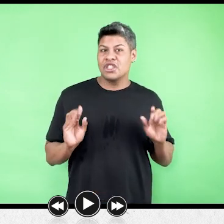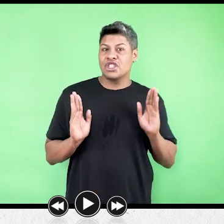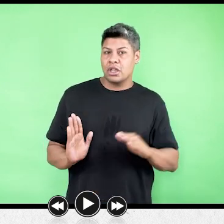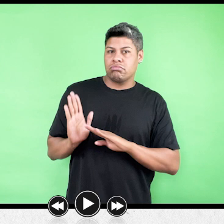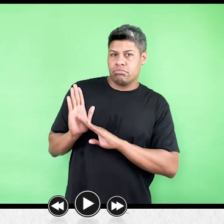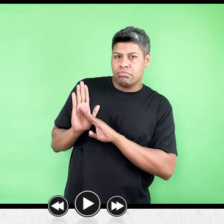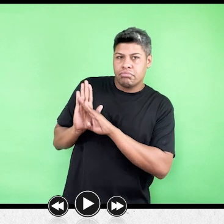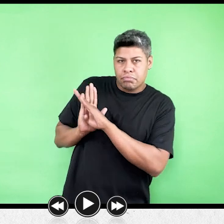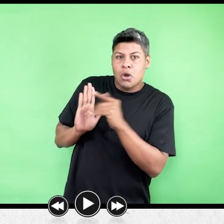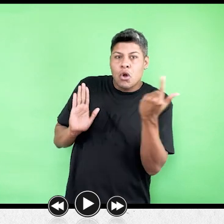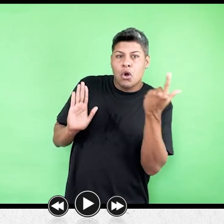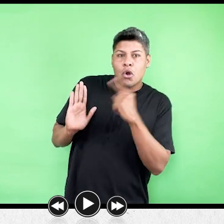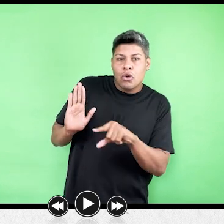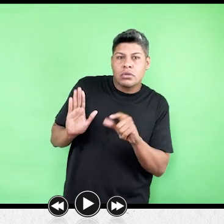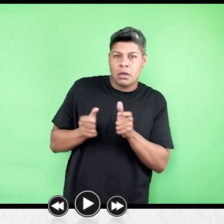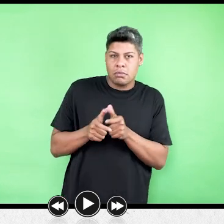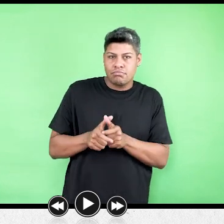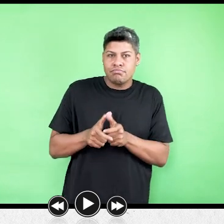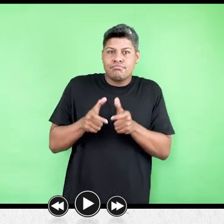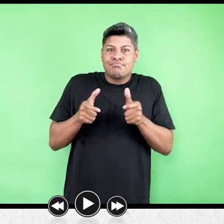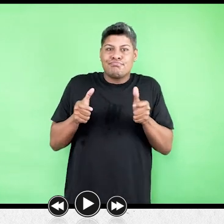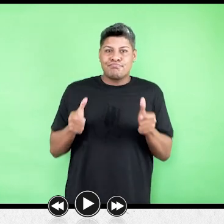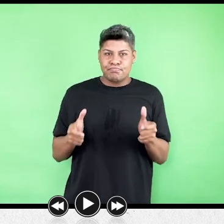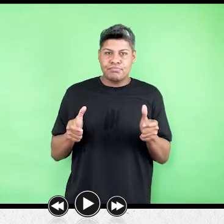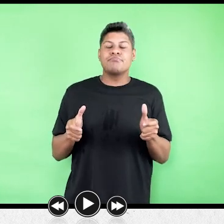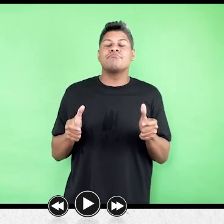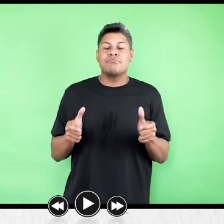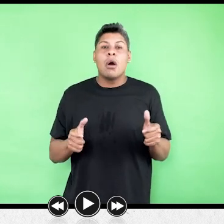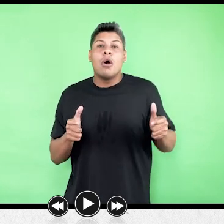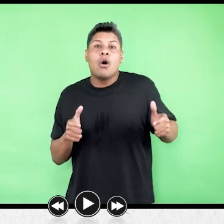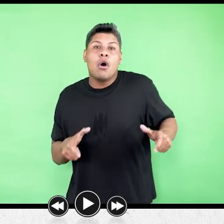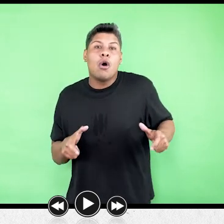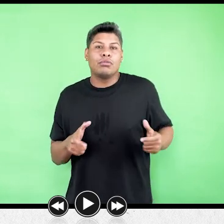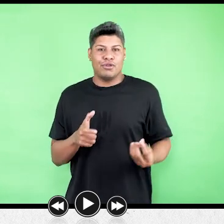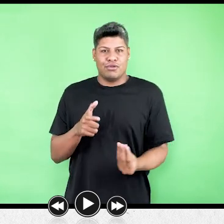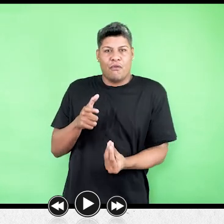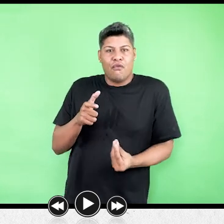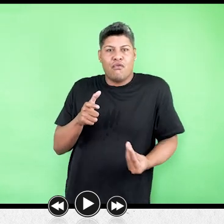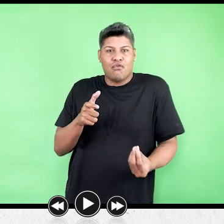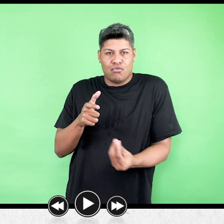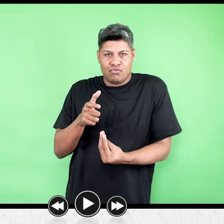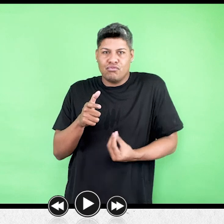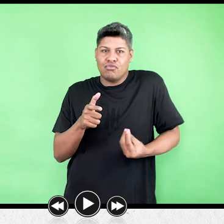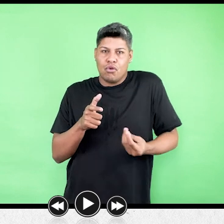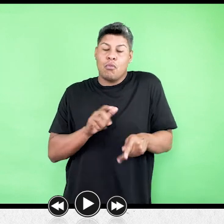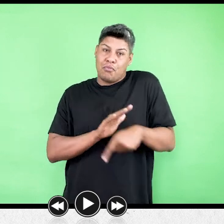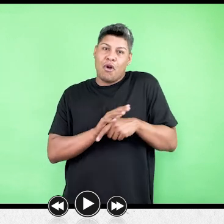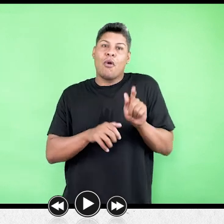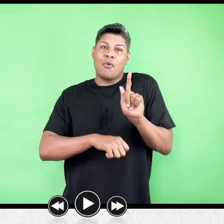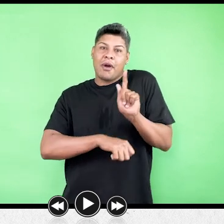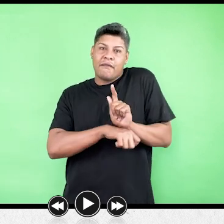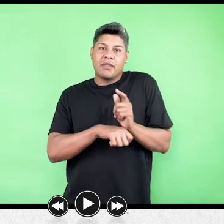cresceram ali, né, que ganharam um certo tamanho na floculação, eles vão se depositar no fundo do decantador pela ação da gravidade para depois